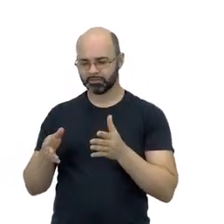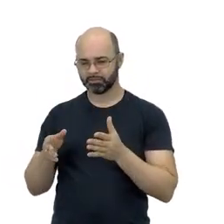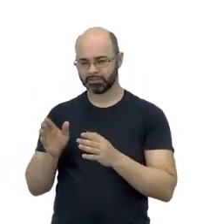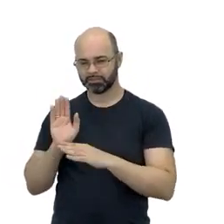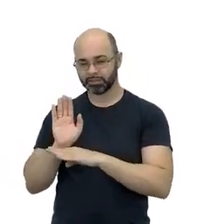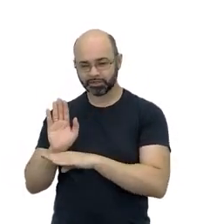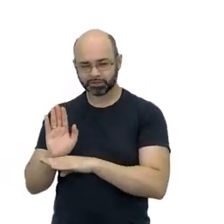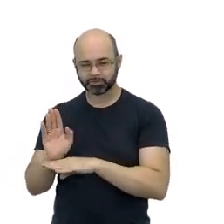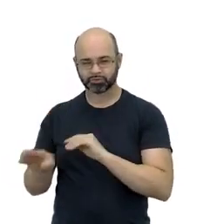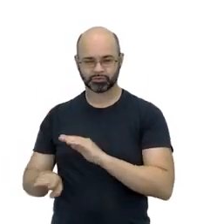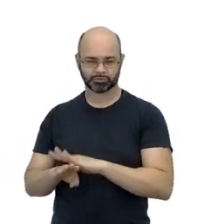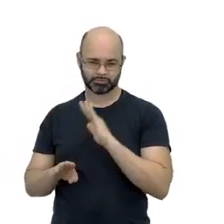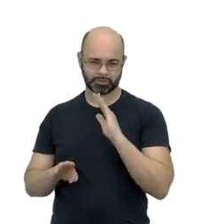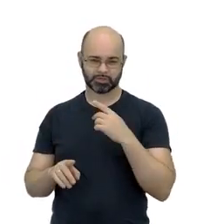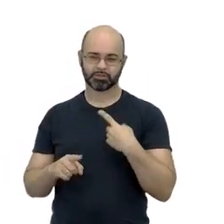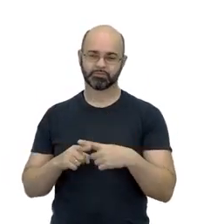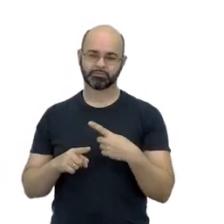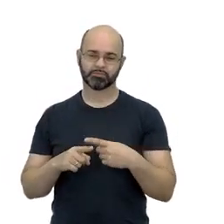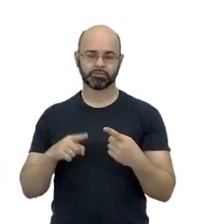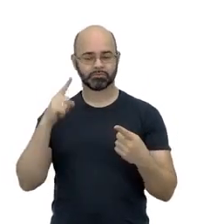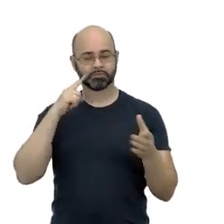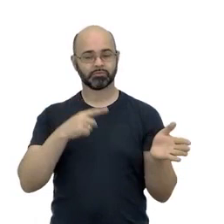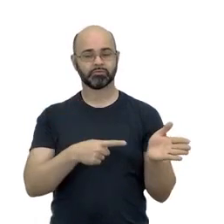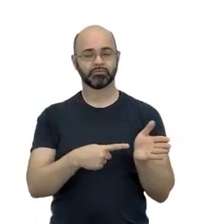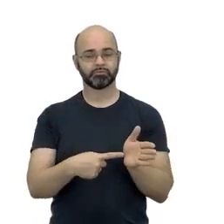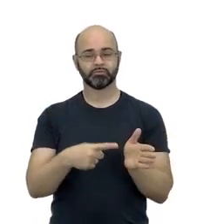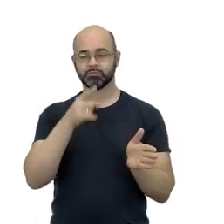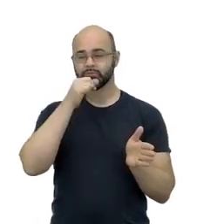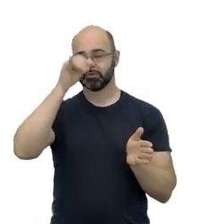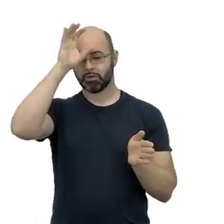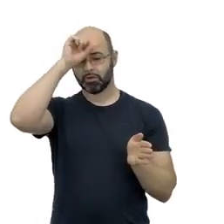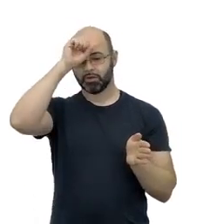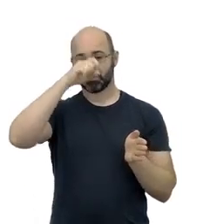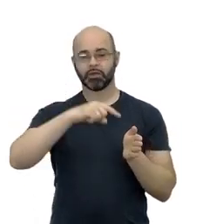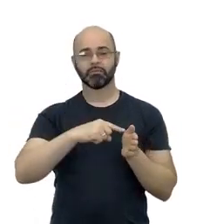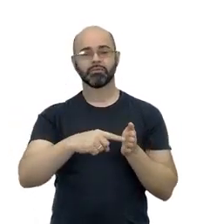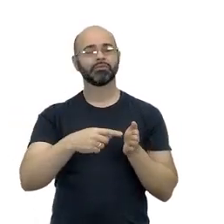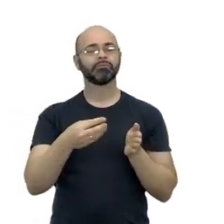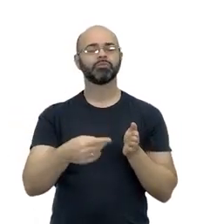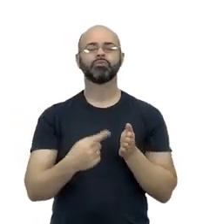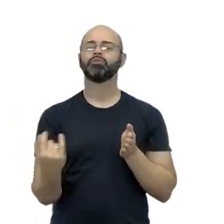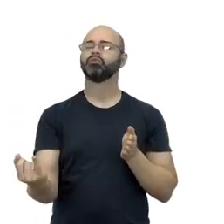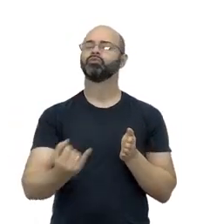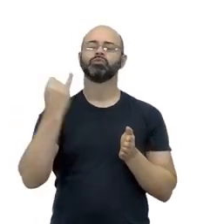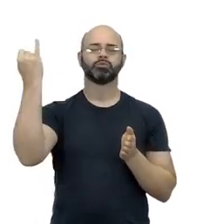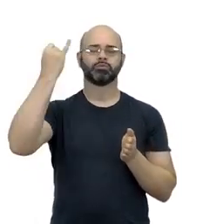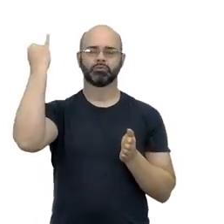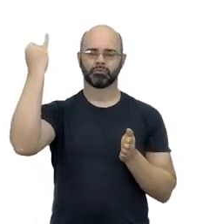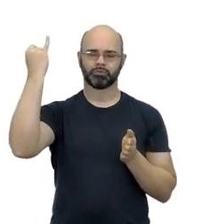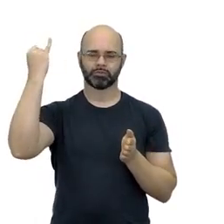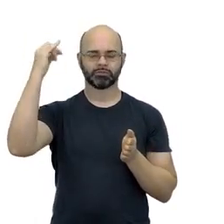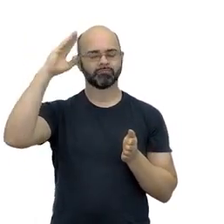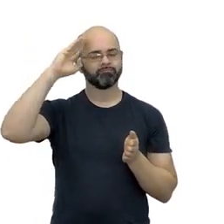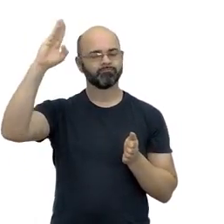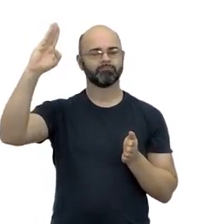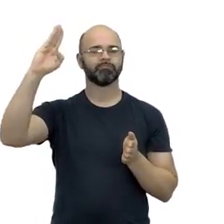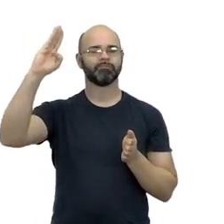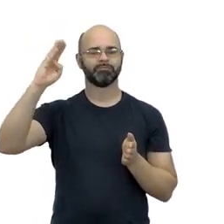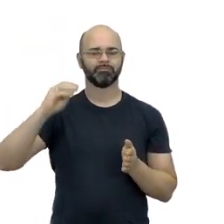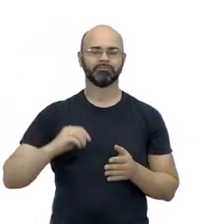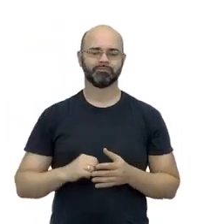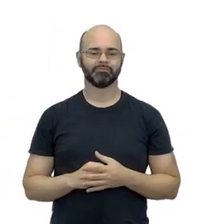considerarmos que se trata de uma aprendizagem muito importante, essencial,